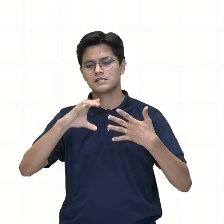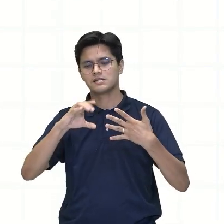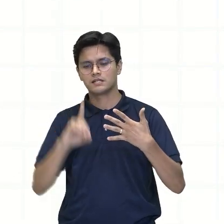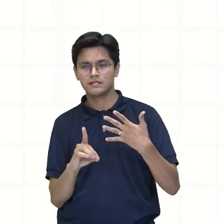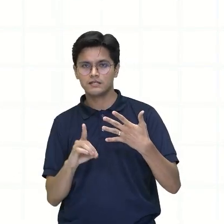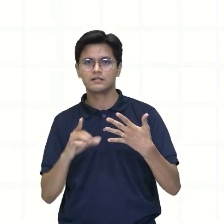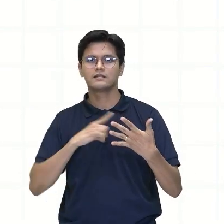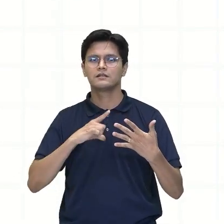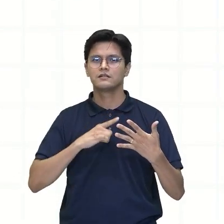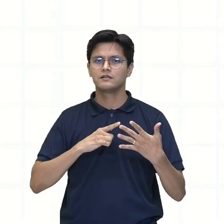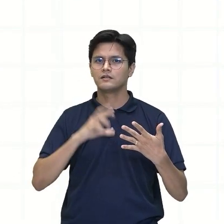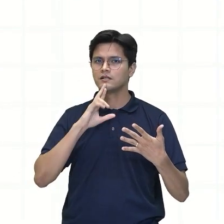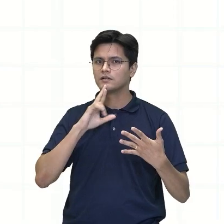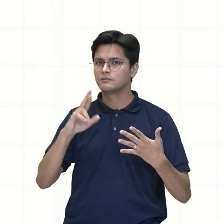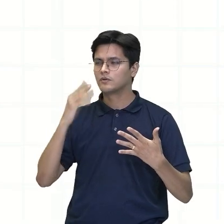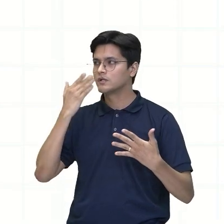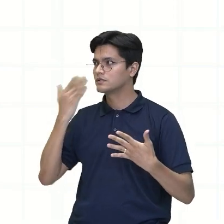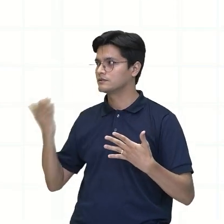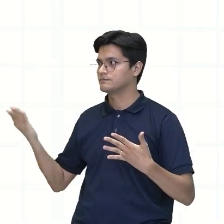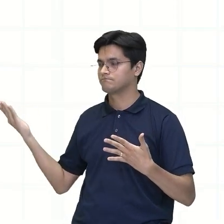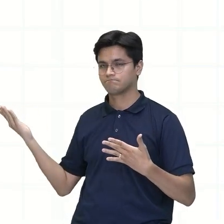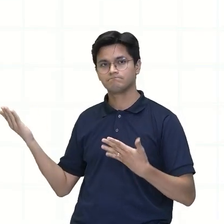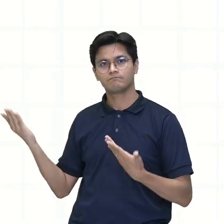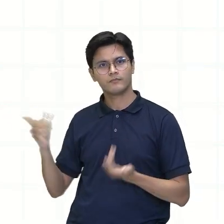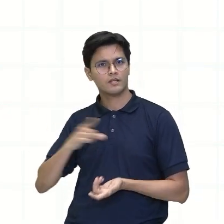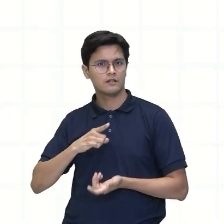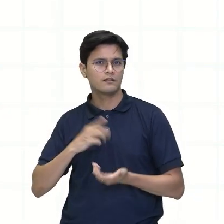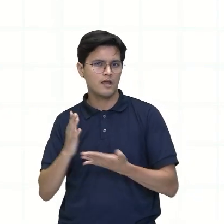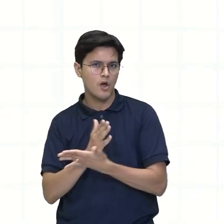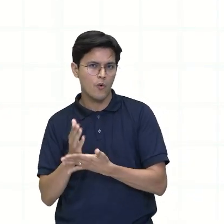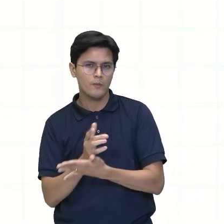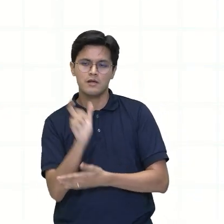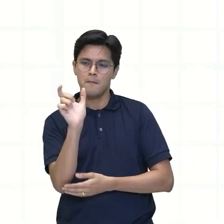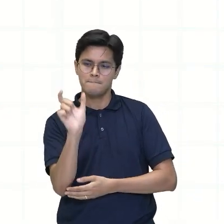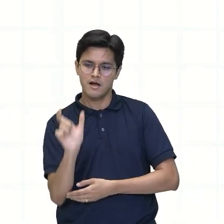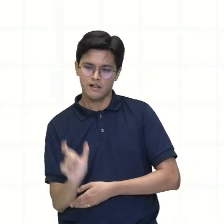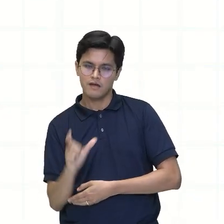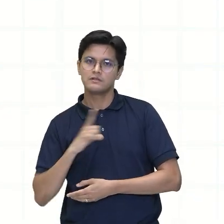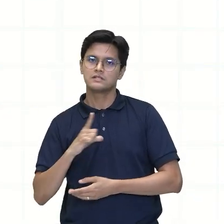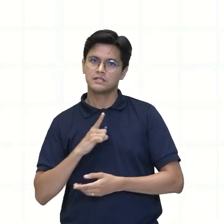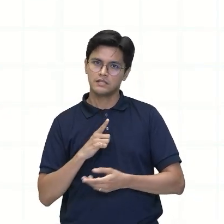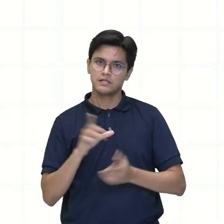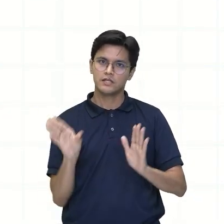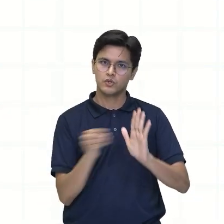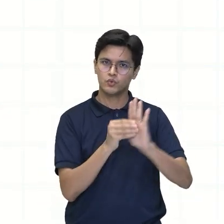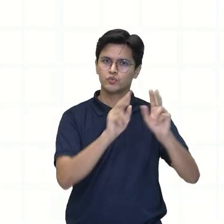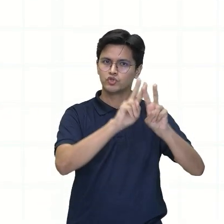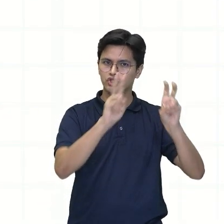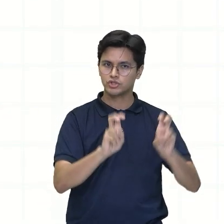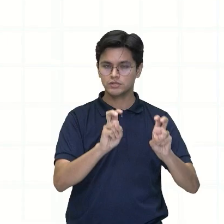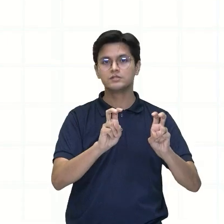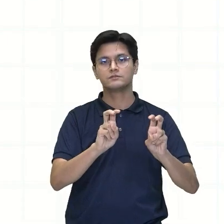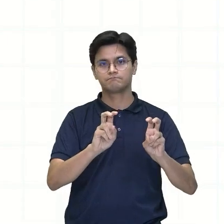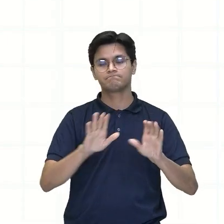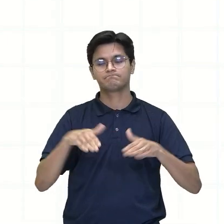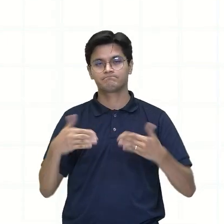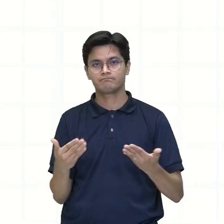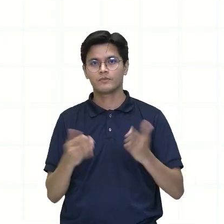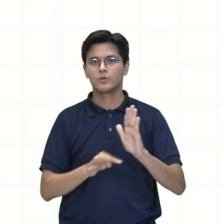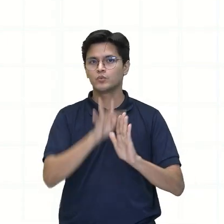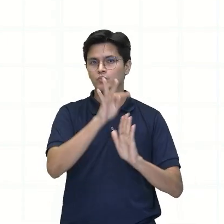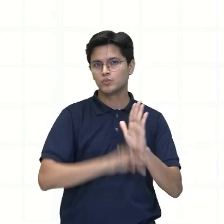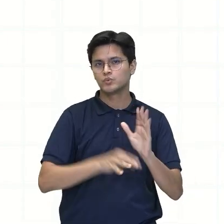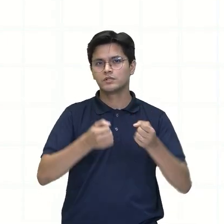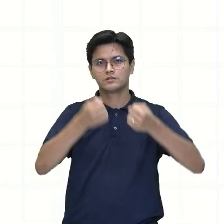palavras que estão lá no meu título. Vejam. Então, o texto fala sobre os impactos do vício das